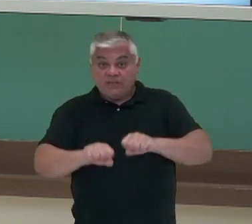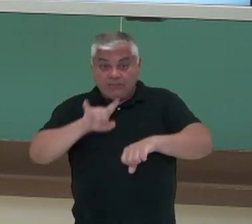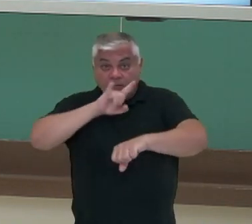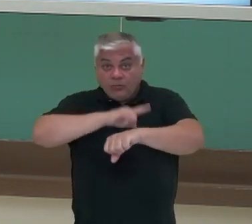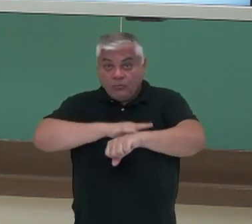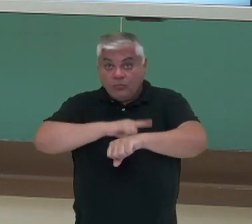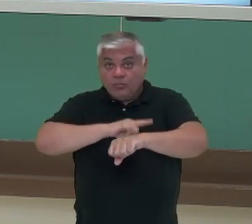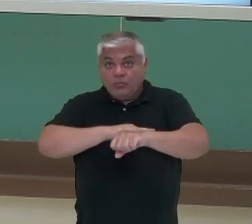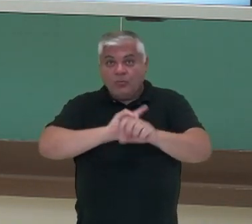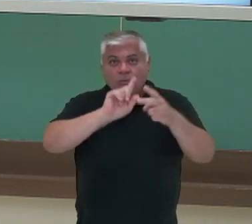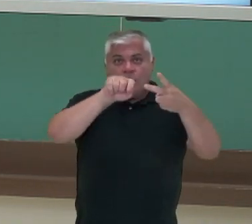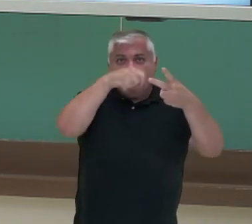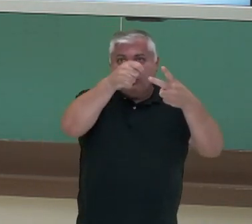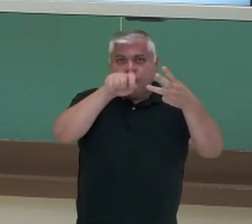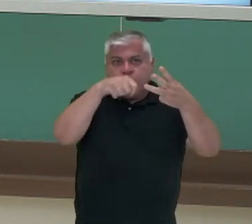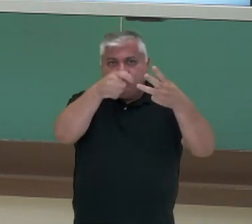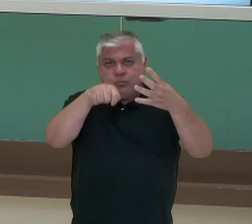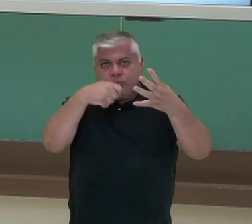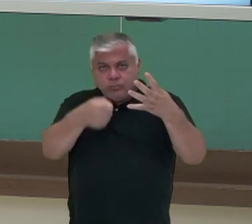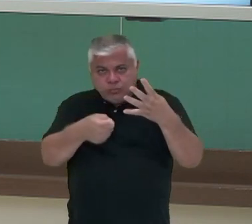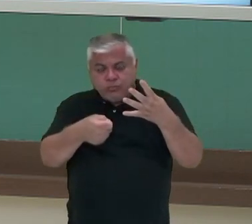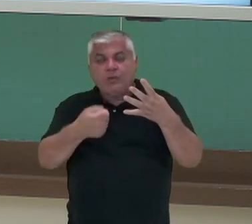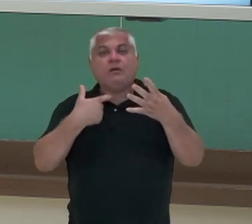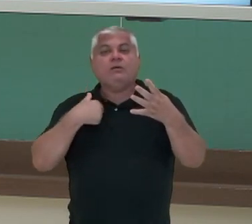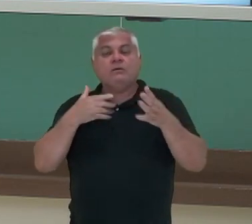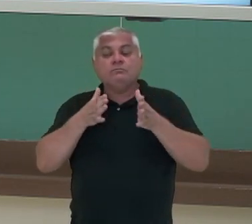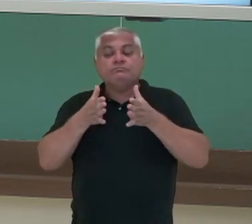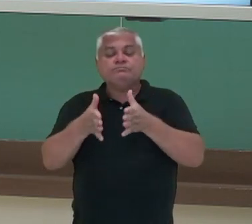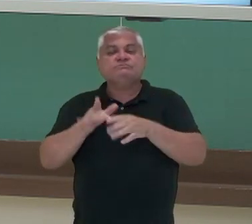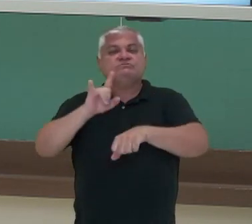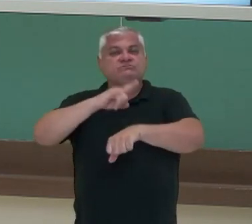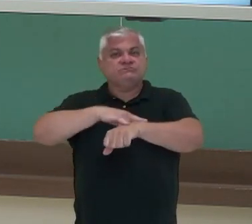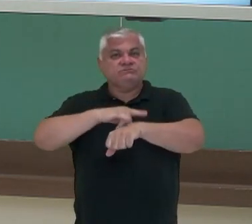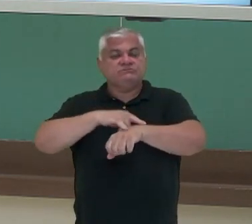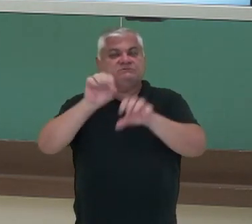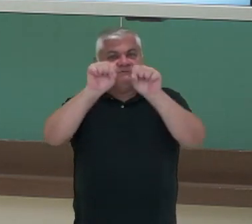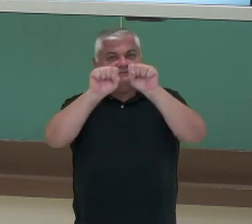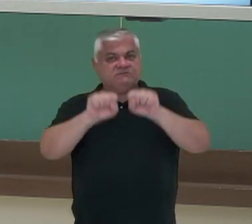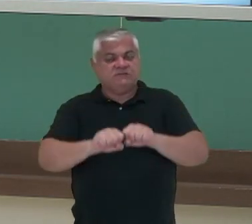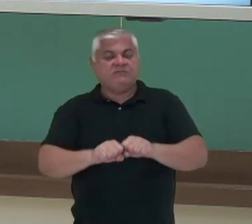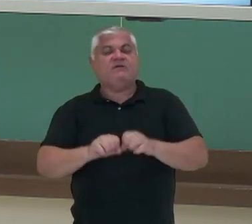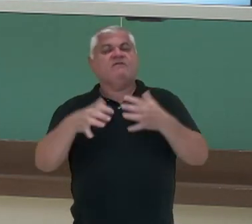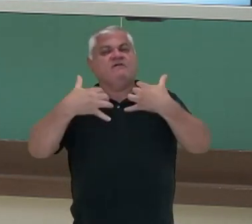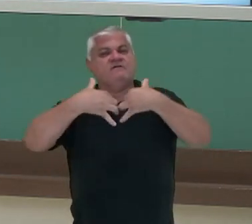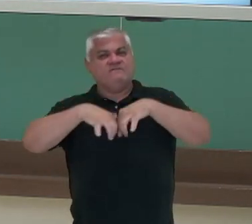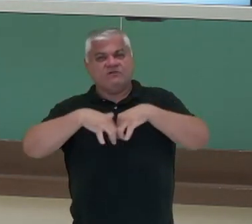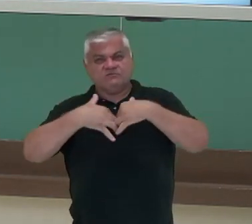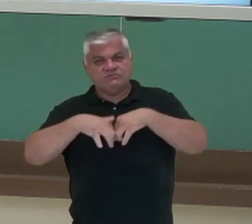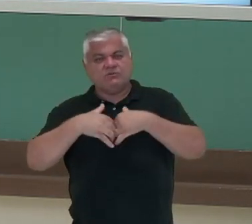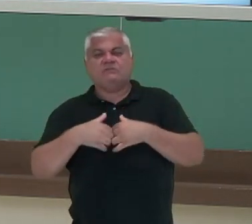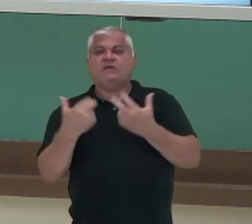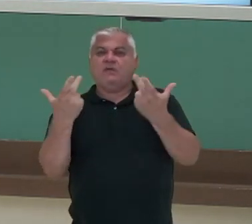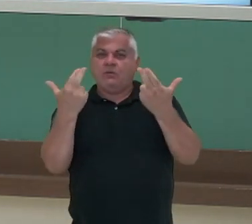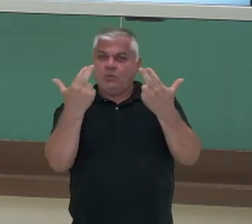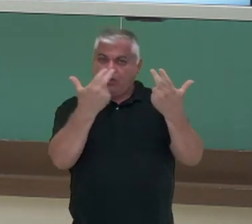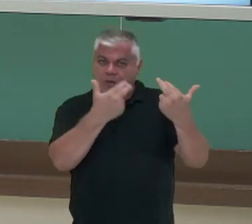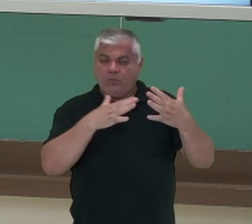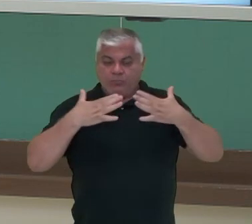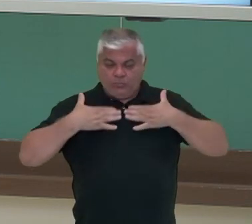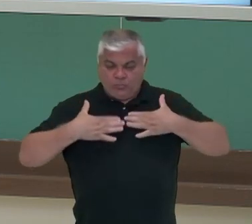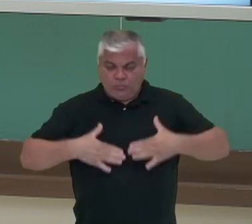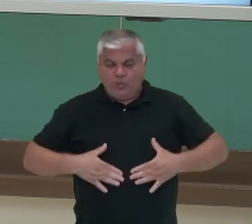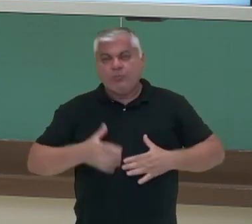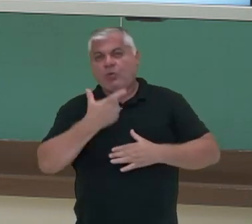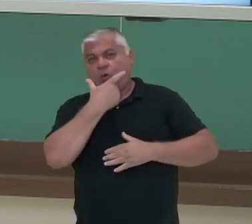estamos tratando neste vídeo especificamente do sistema urinário. Então, ele vai funcionar da mesma forma para o corpo do